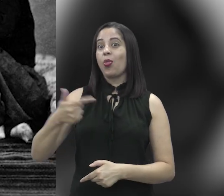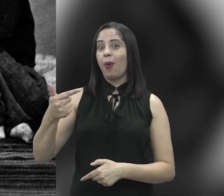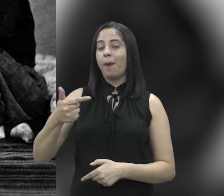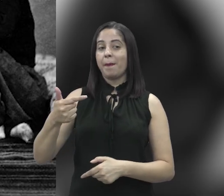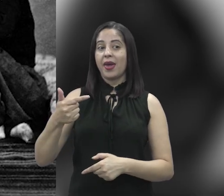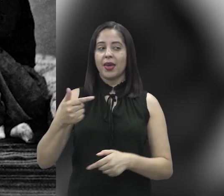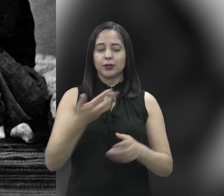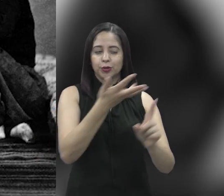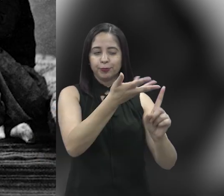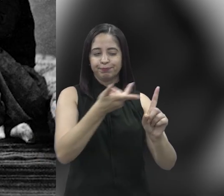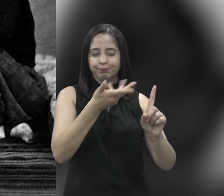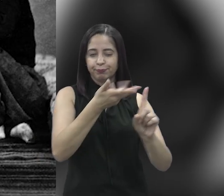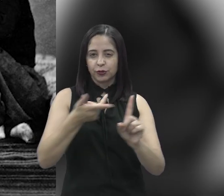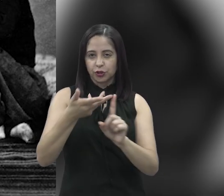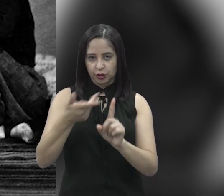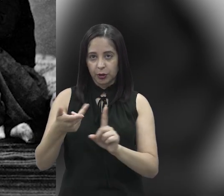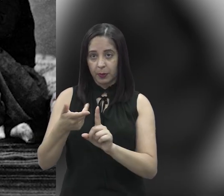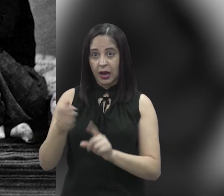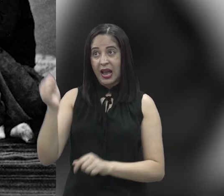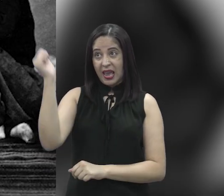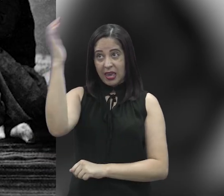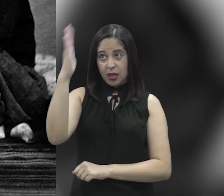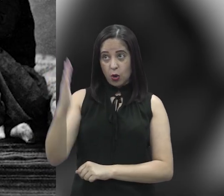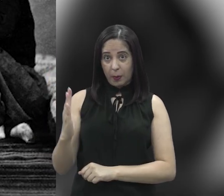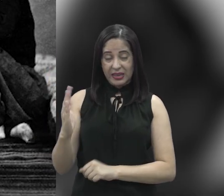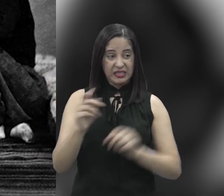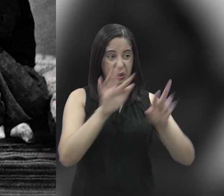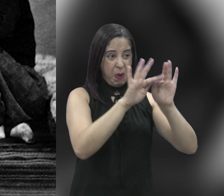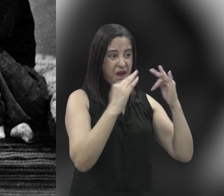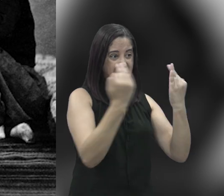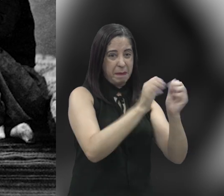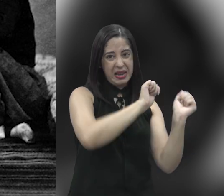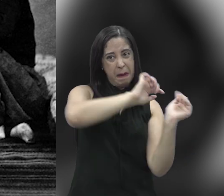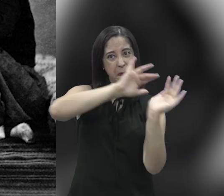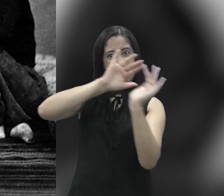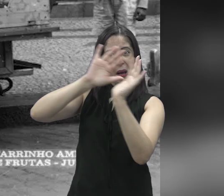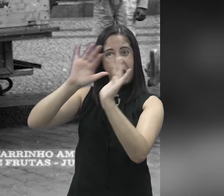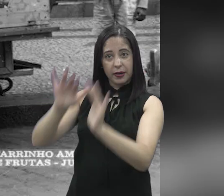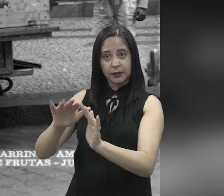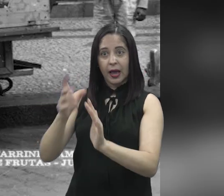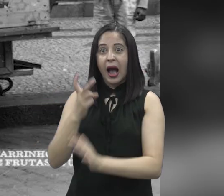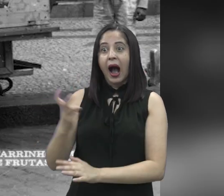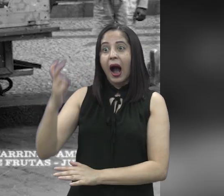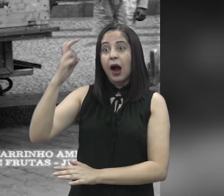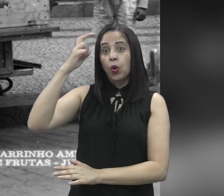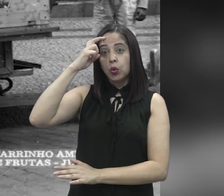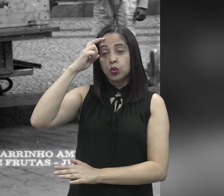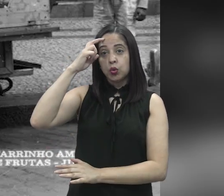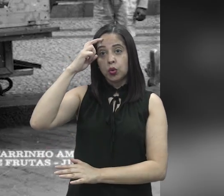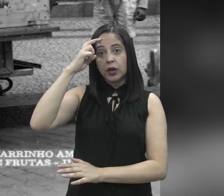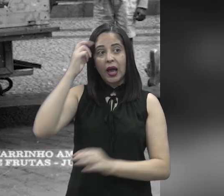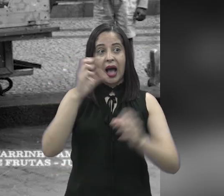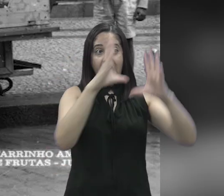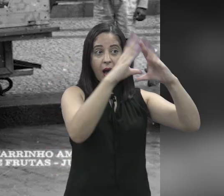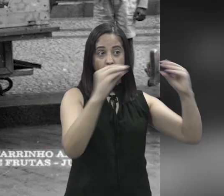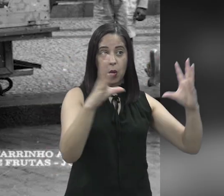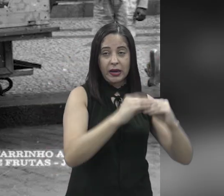o país se tornou um destino muito comum para as famílias do Líbano. A cultura libanesa se uniu com a